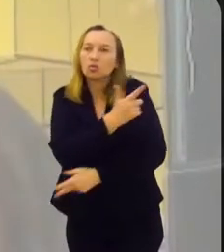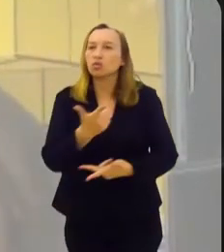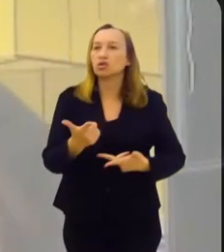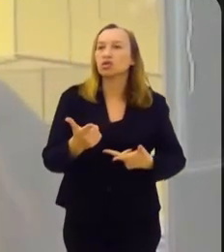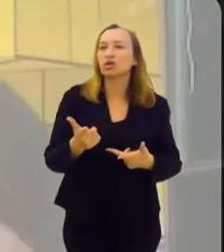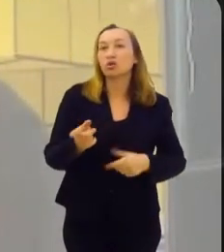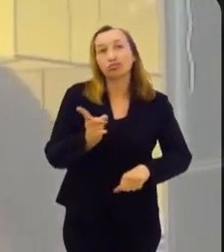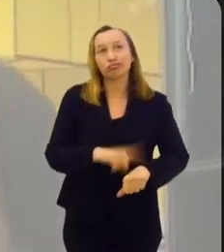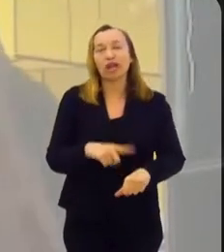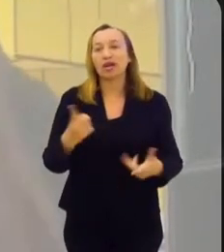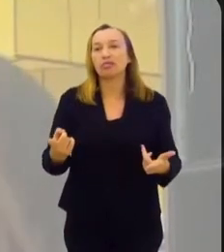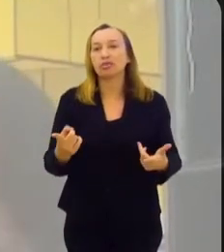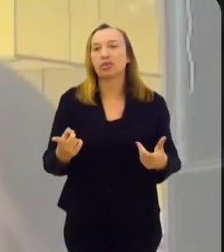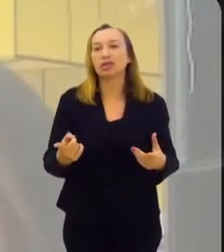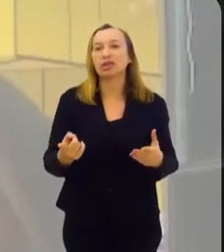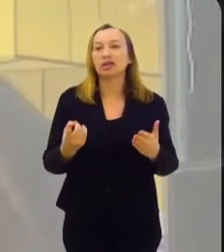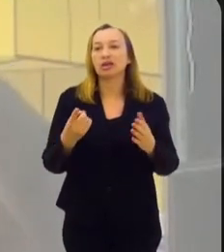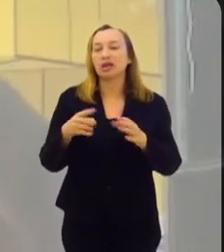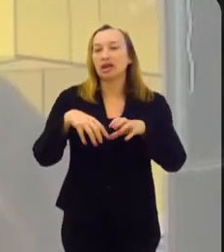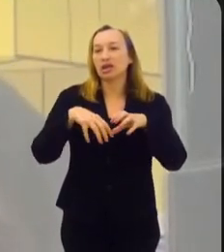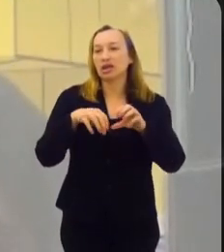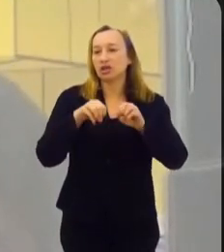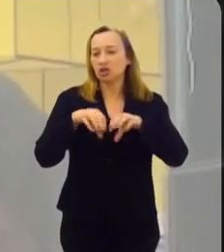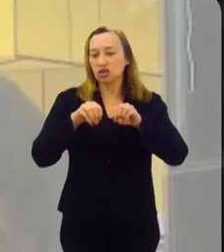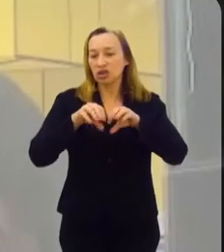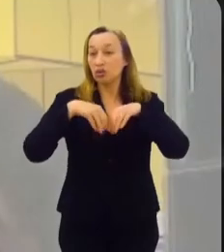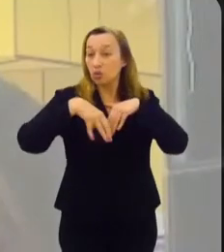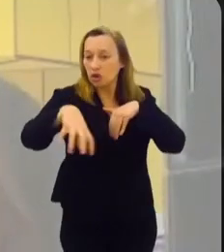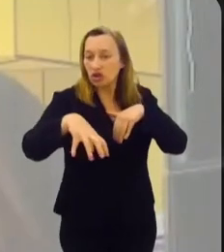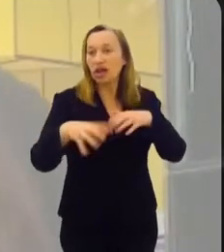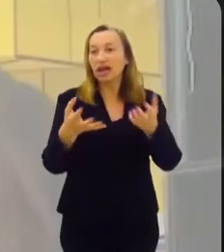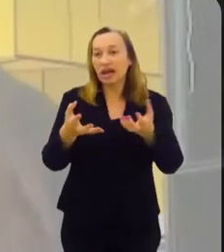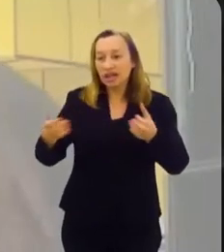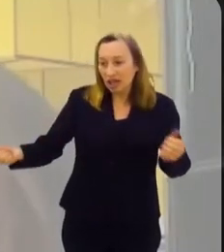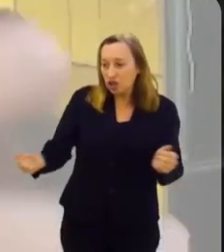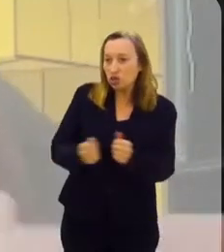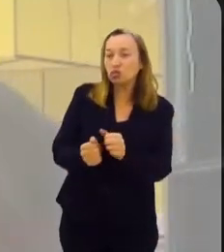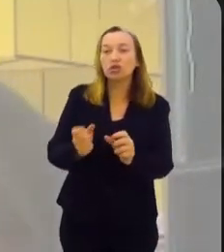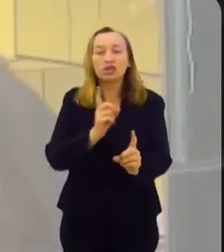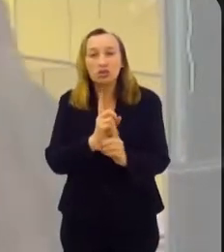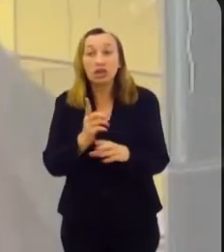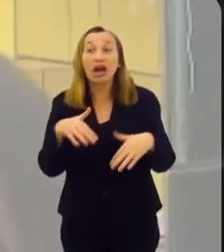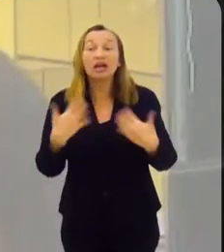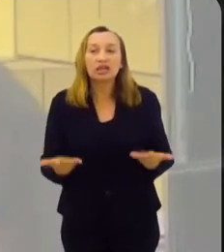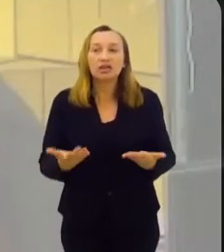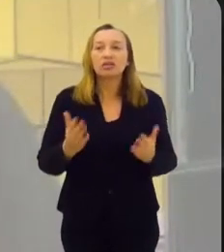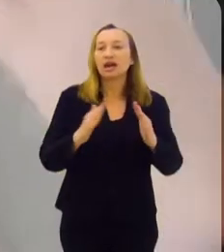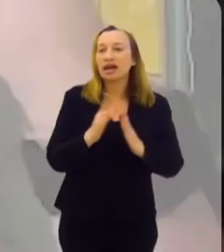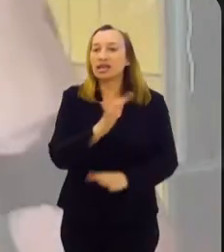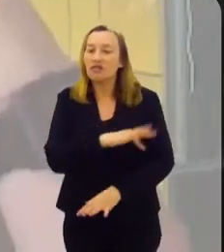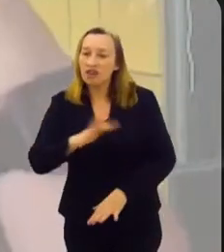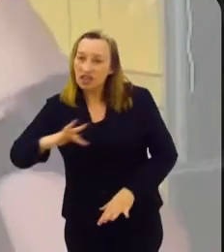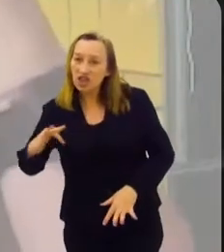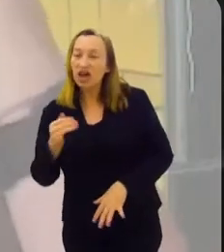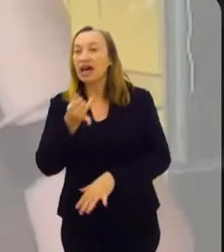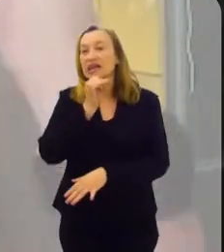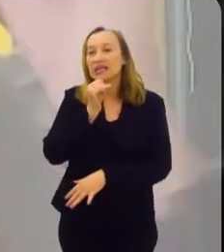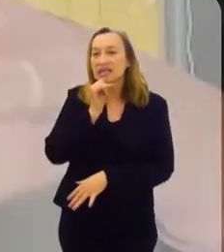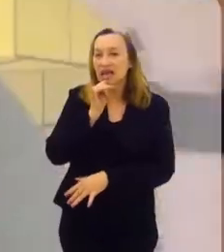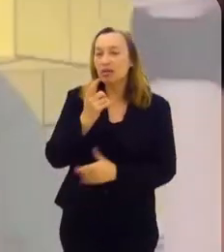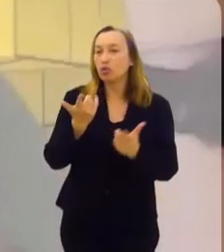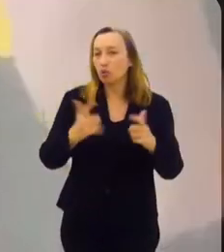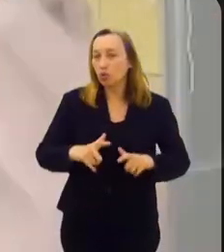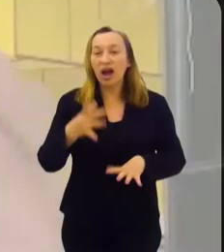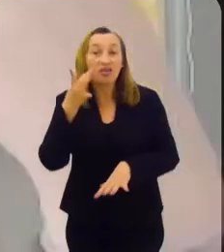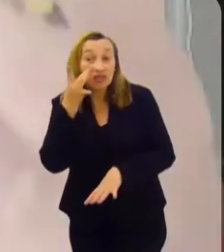Os alunos que ficaram aí um tempão fazendo aula à distância, agora eles querem se encontrar. Então, na Casa Firjan, por